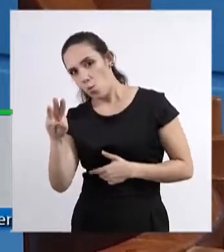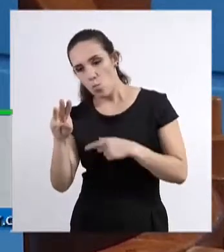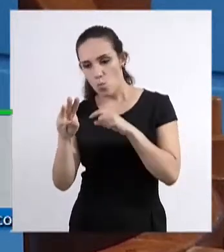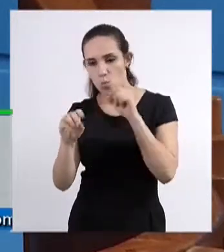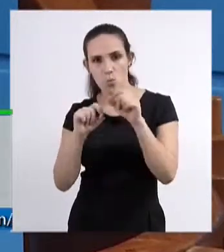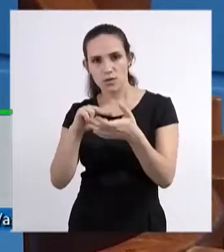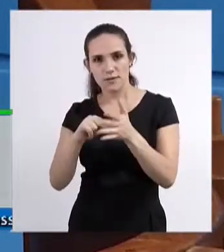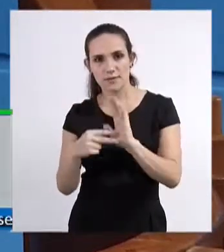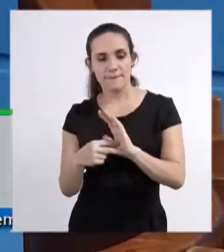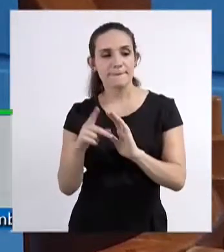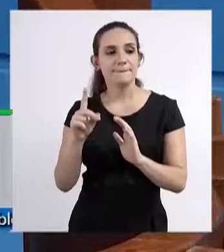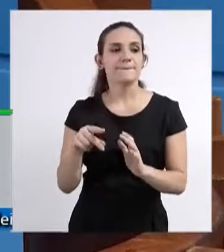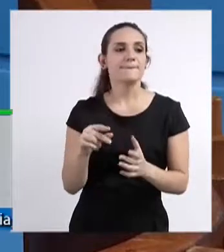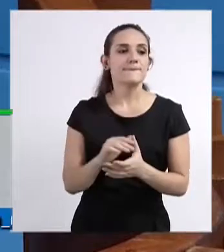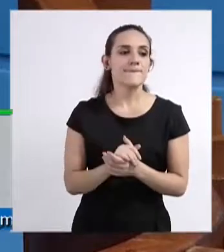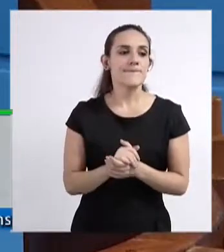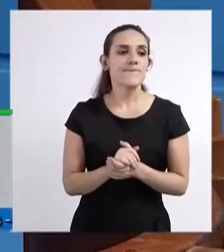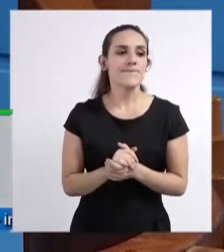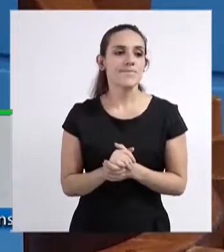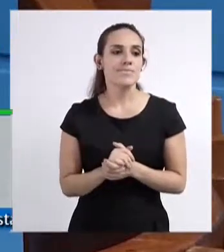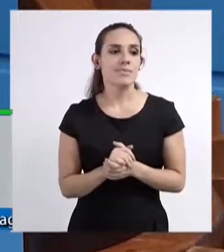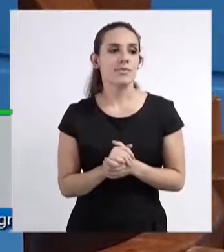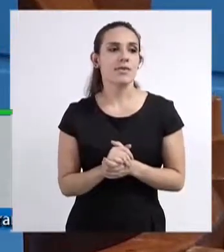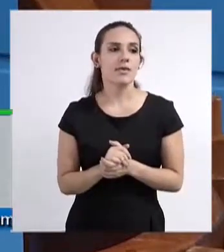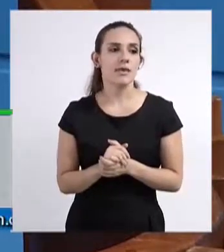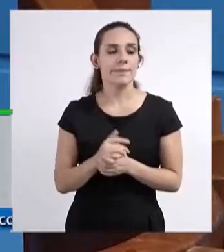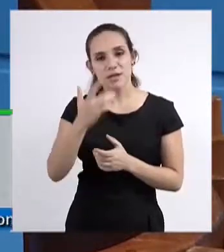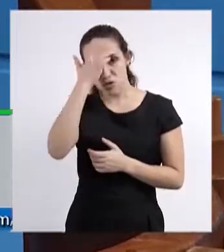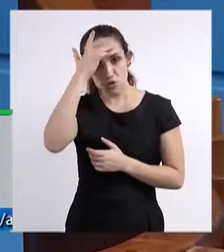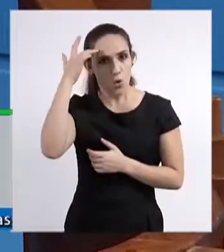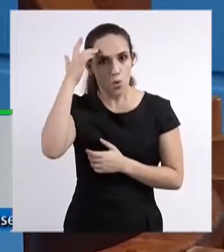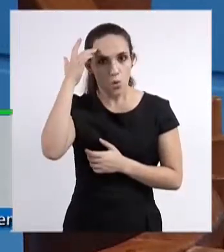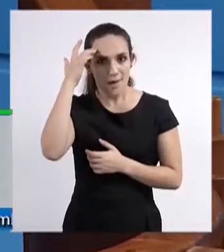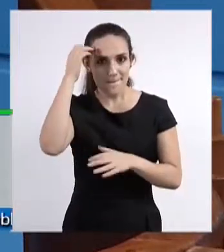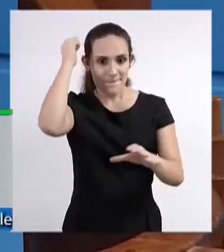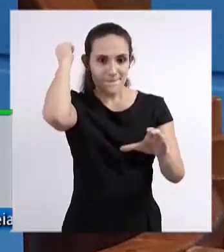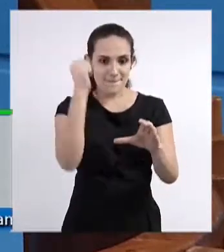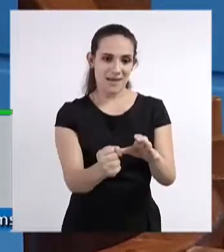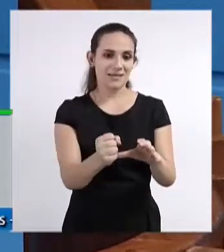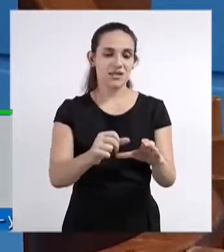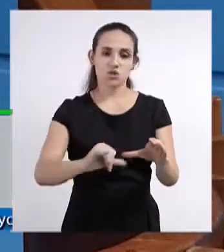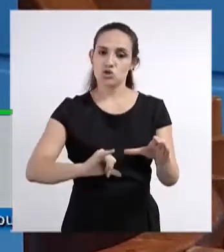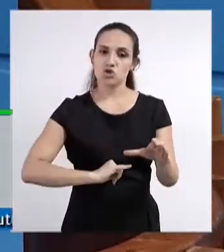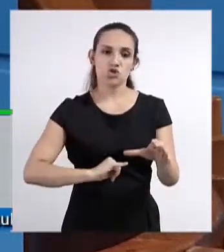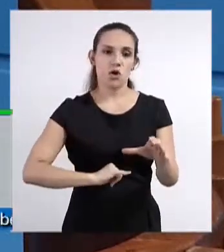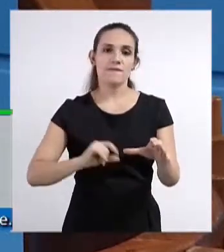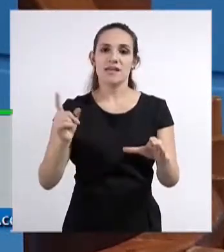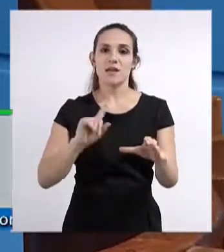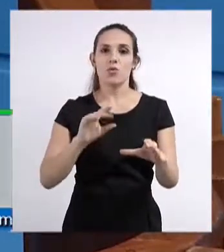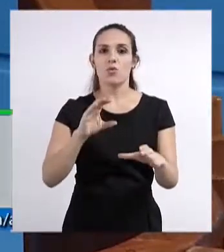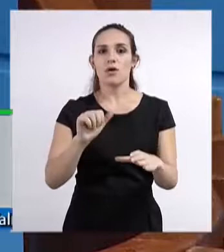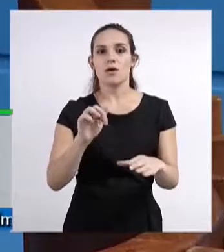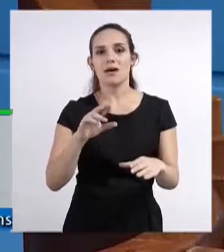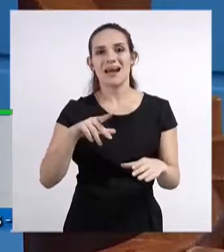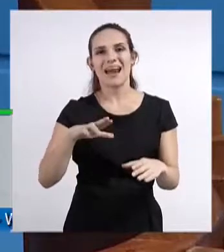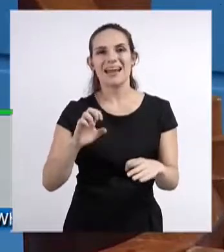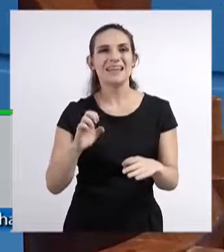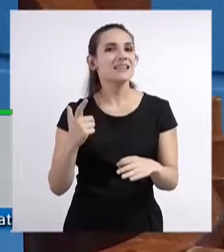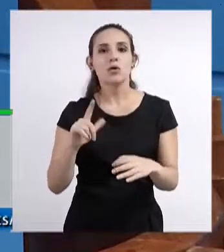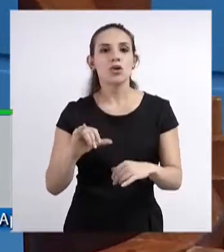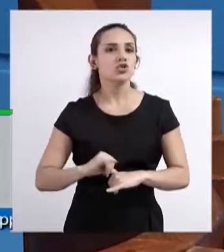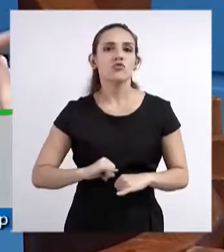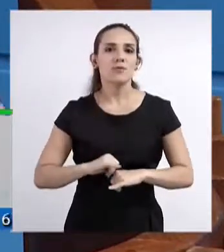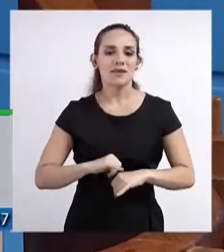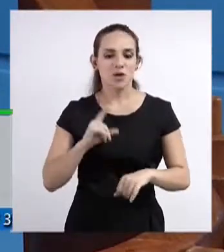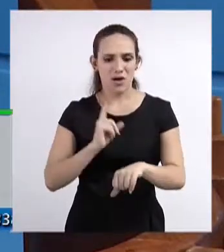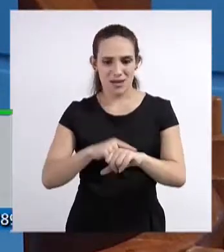que os animais são abatidos sem sofrimento. Segundo pesquisas, estudos, entrevistas